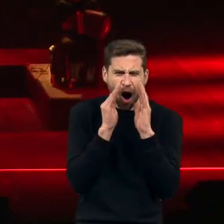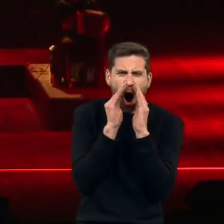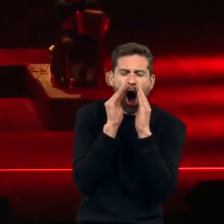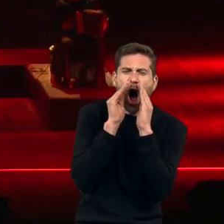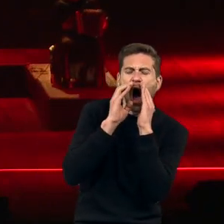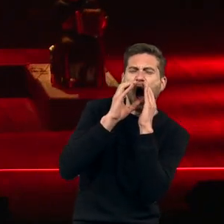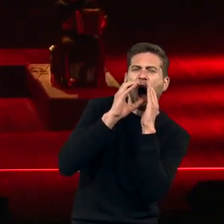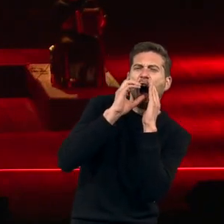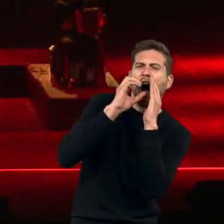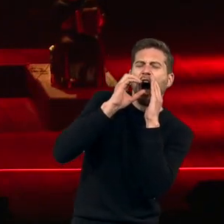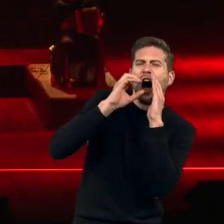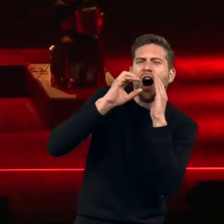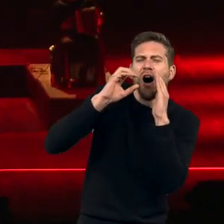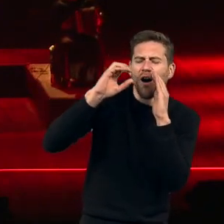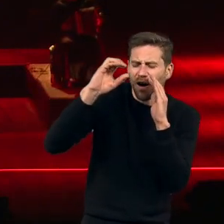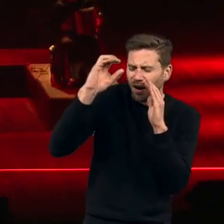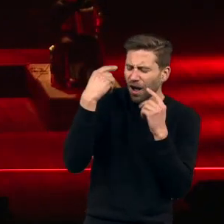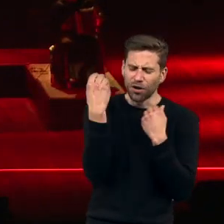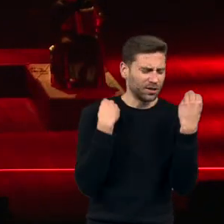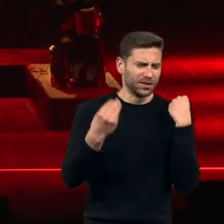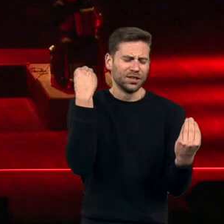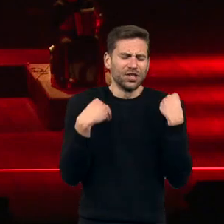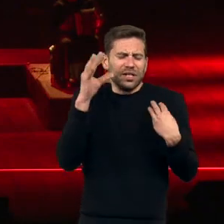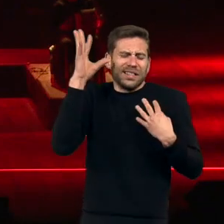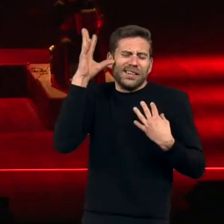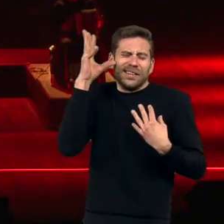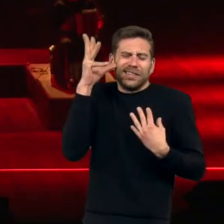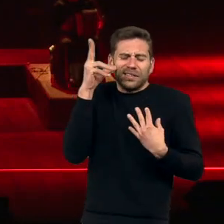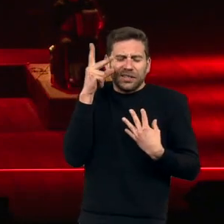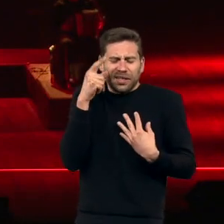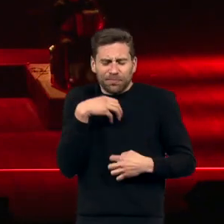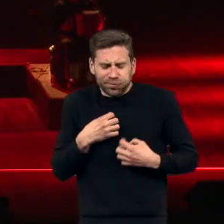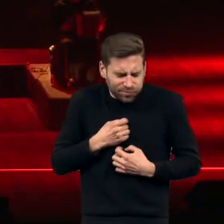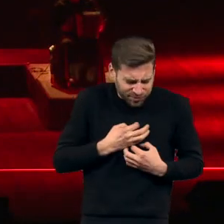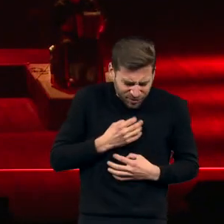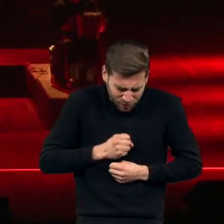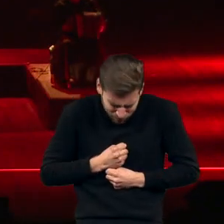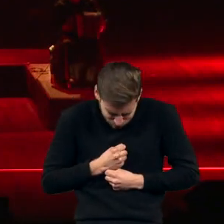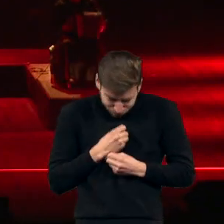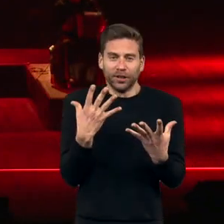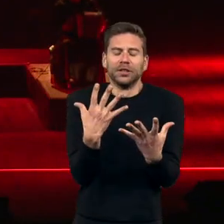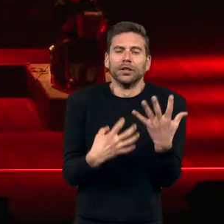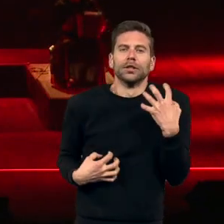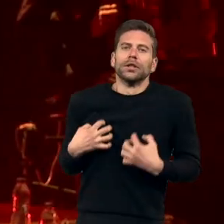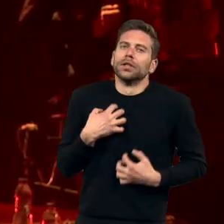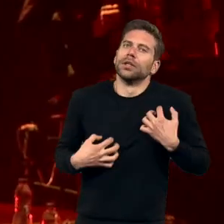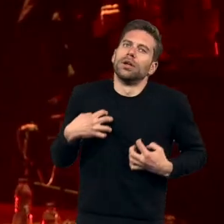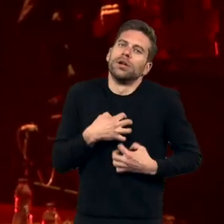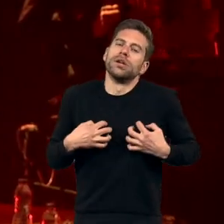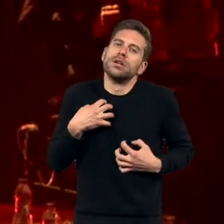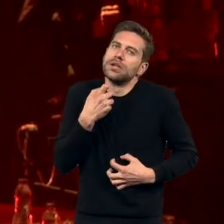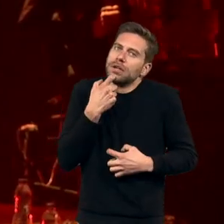Oh, clamoroso chamamento a cujo calor, a cuja fúria, ferve em mim numa unidade explosiva todas as minhas ânsias,